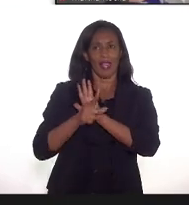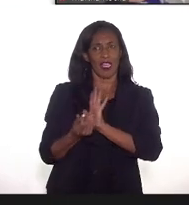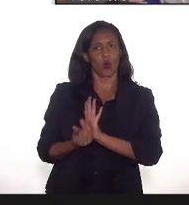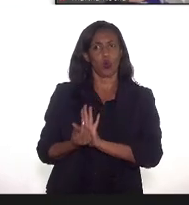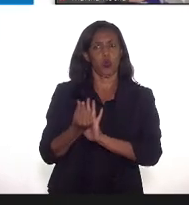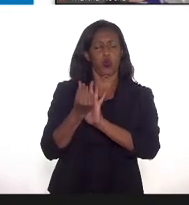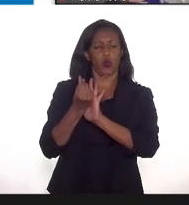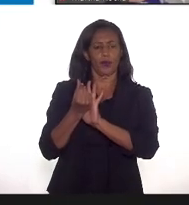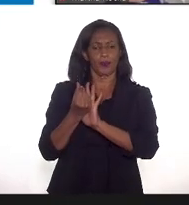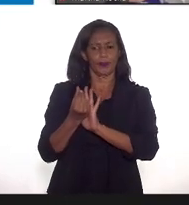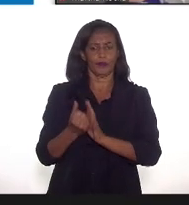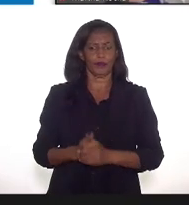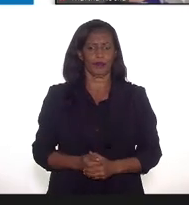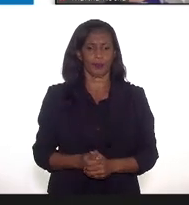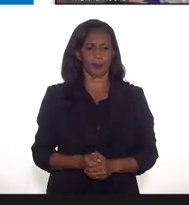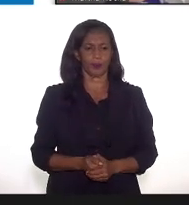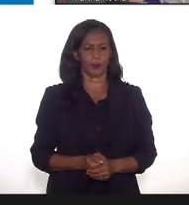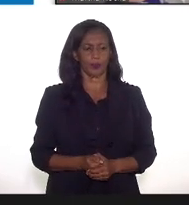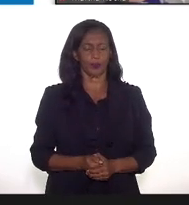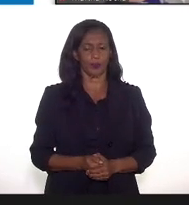orçamentária.